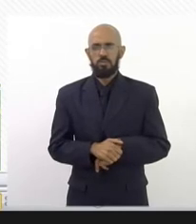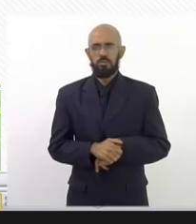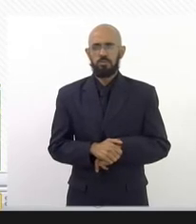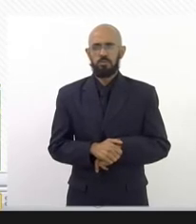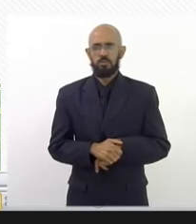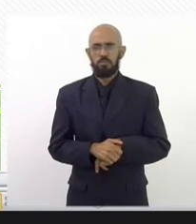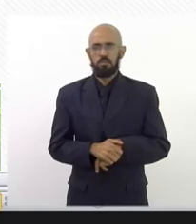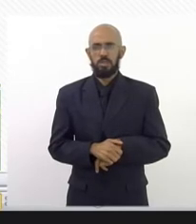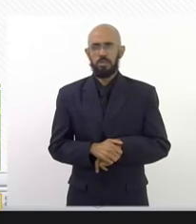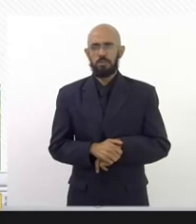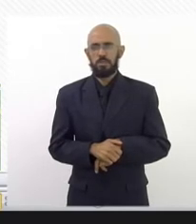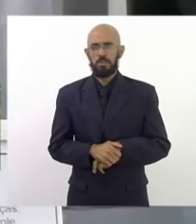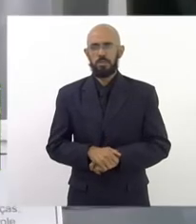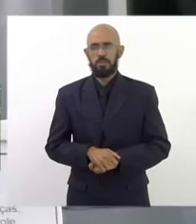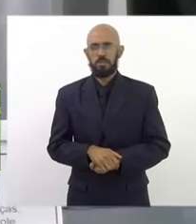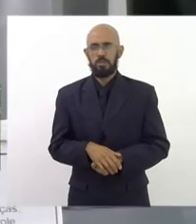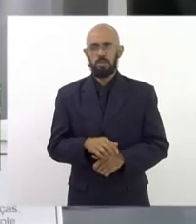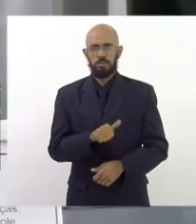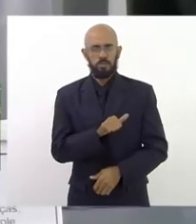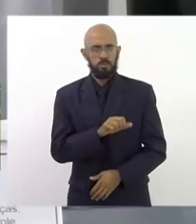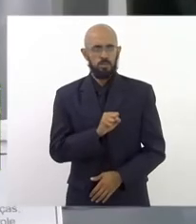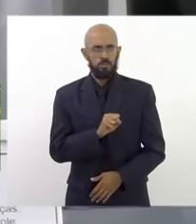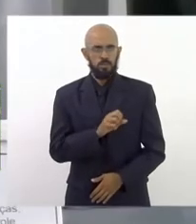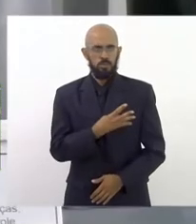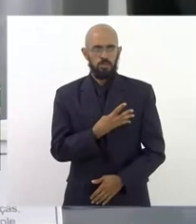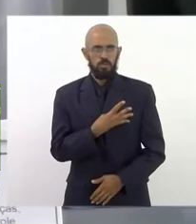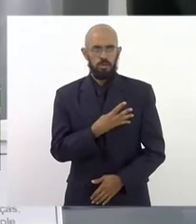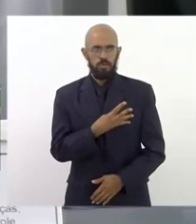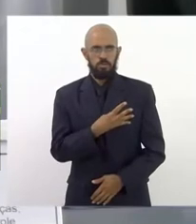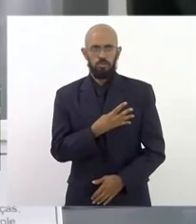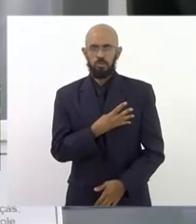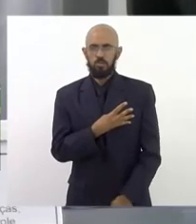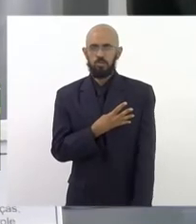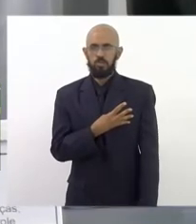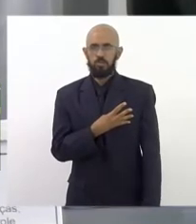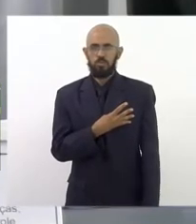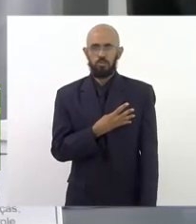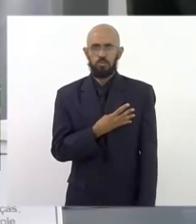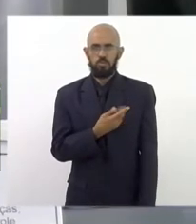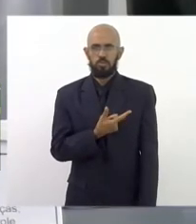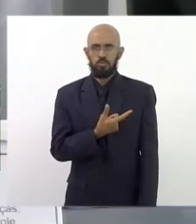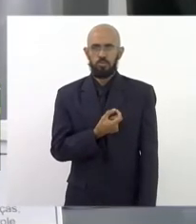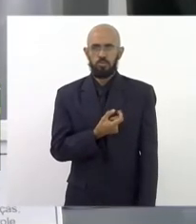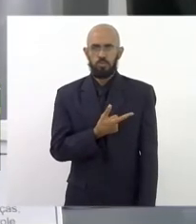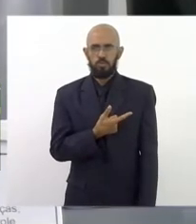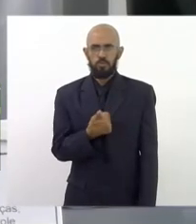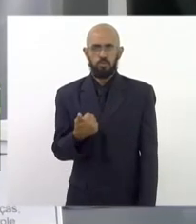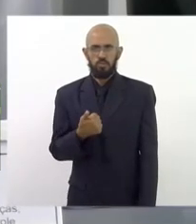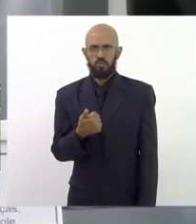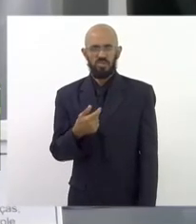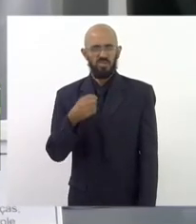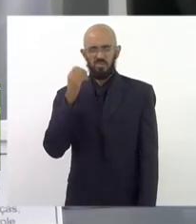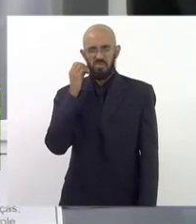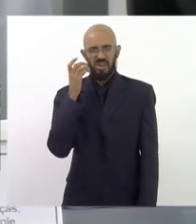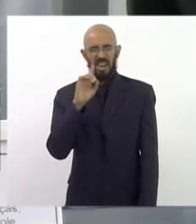essa esse 184 do ano de 21, eu não tenho de